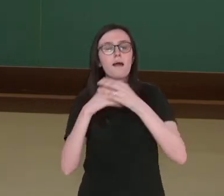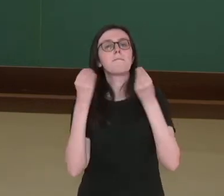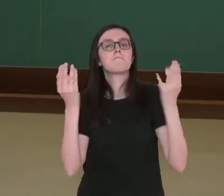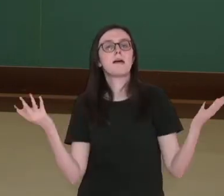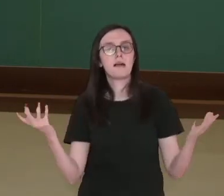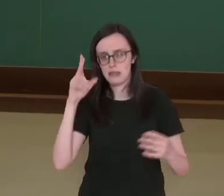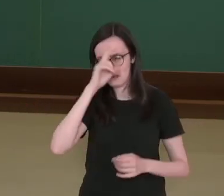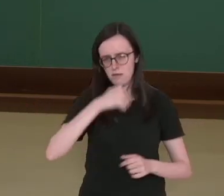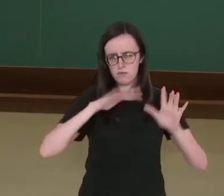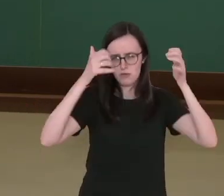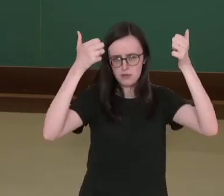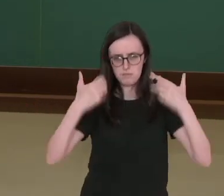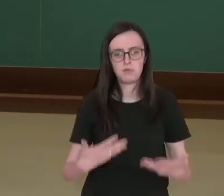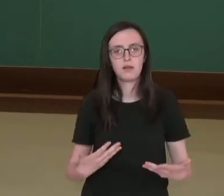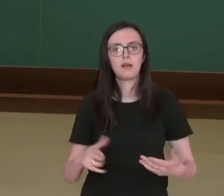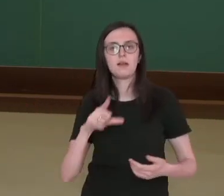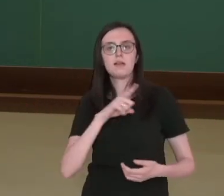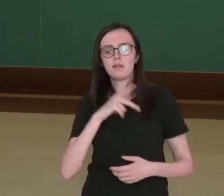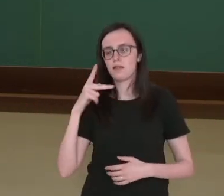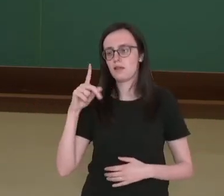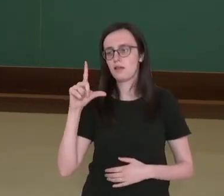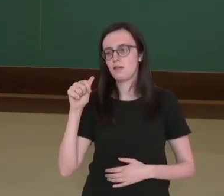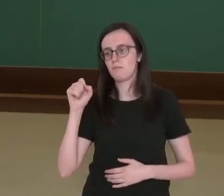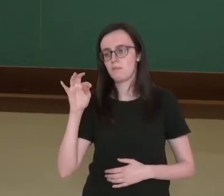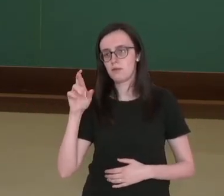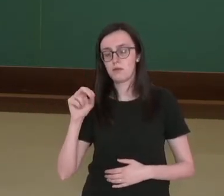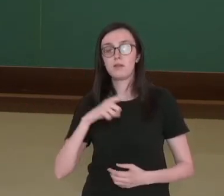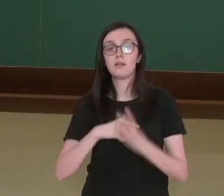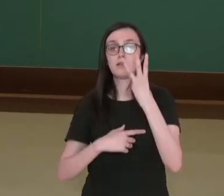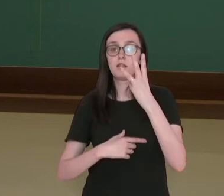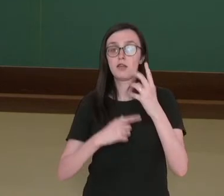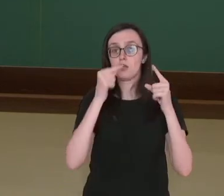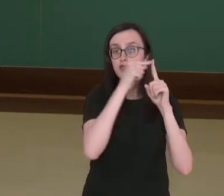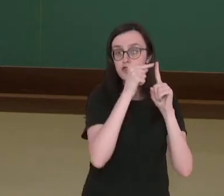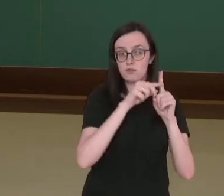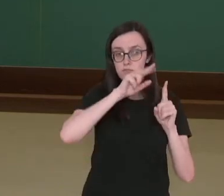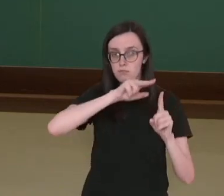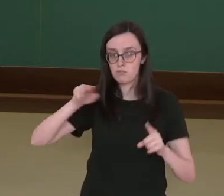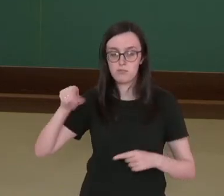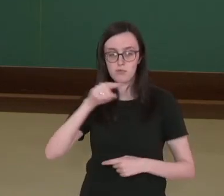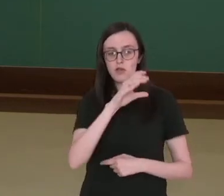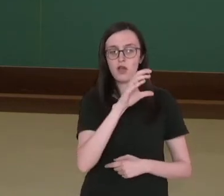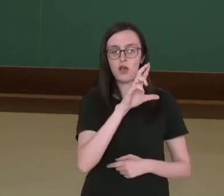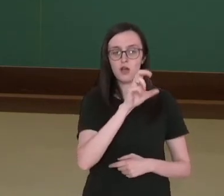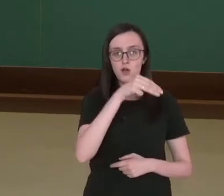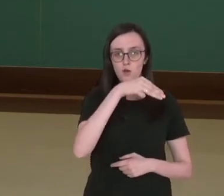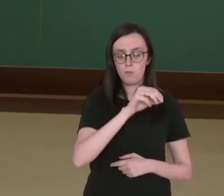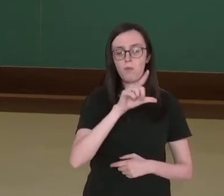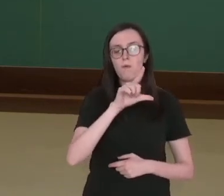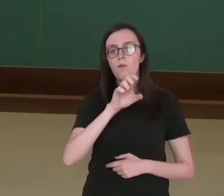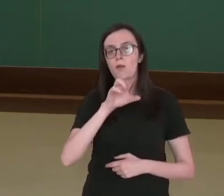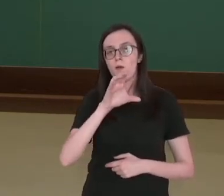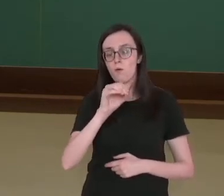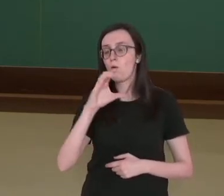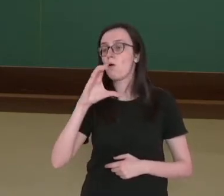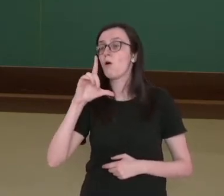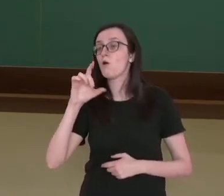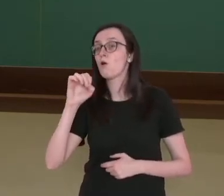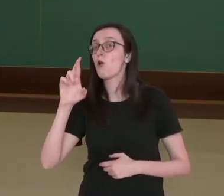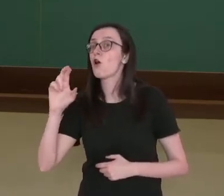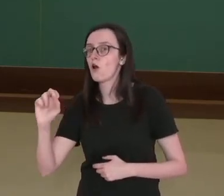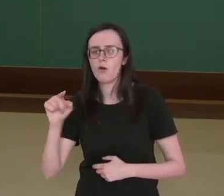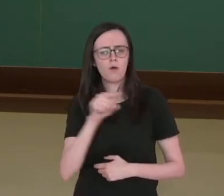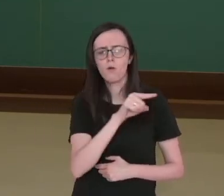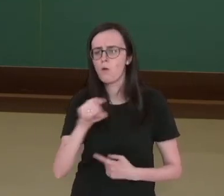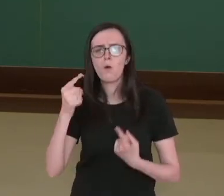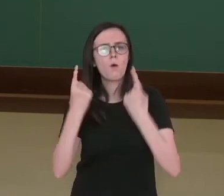Lembra que eu falei que tem o plasto e tem 3 tipos: o cromoplasto, o leucoplasto e o cloroplasto. Qual